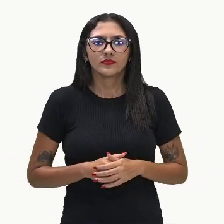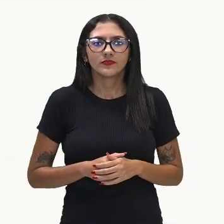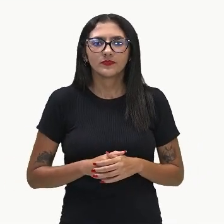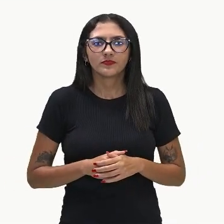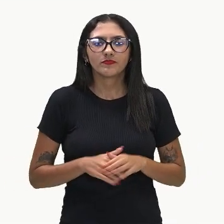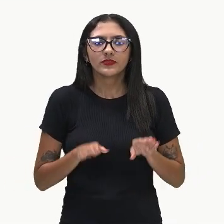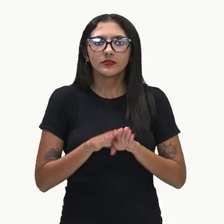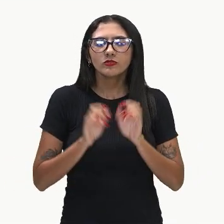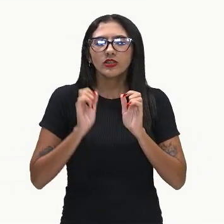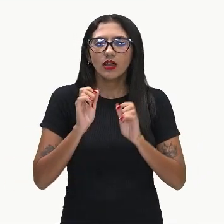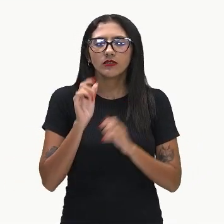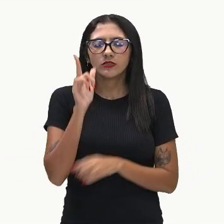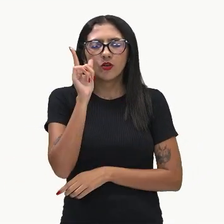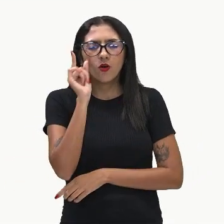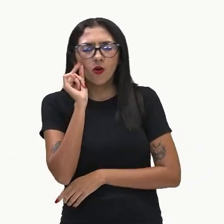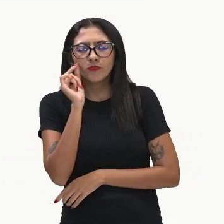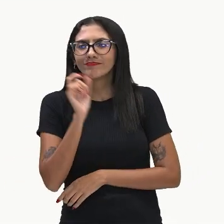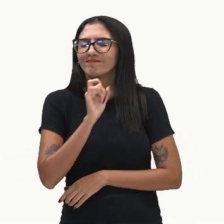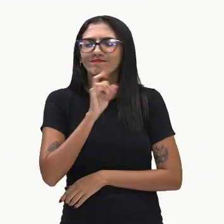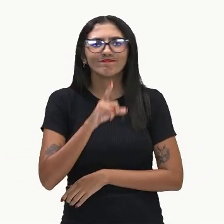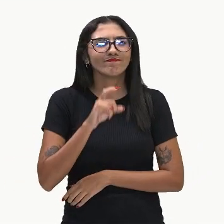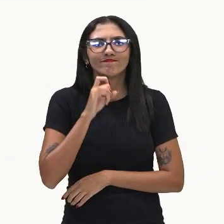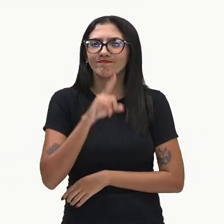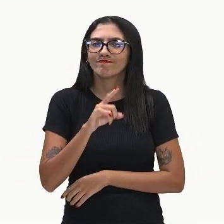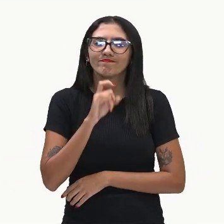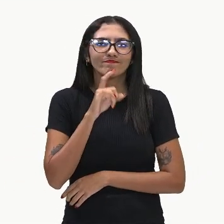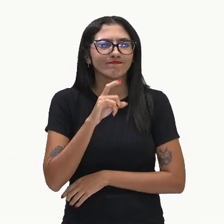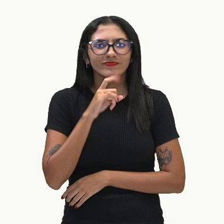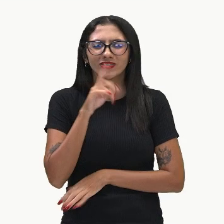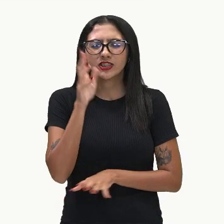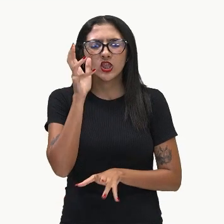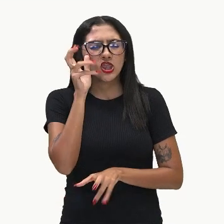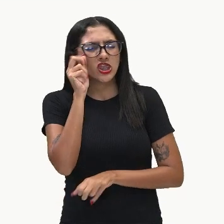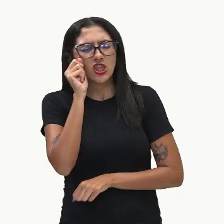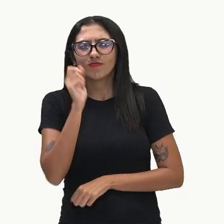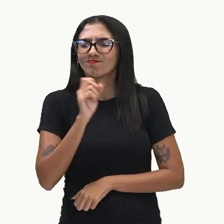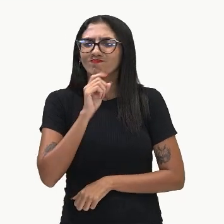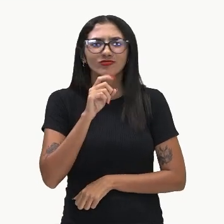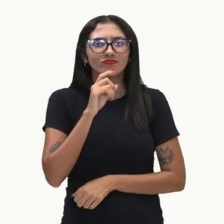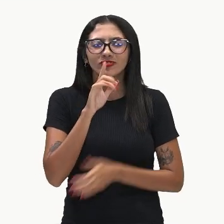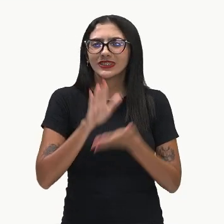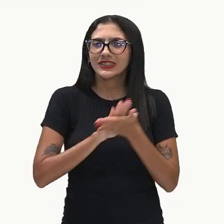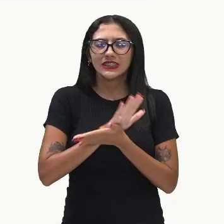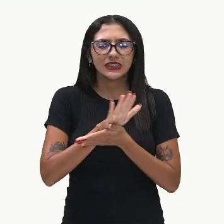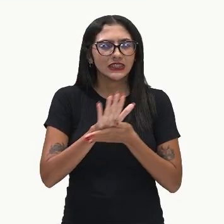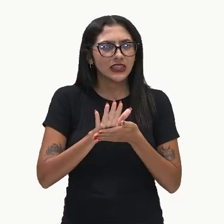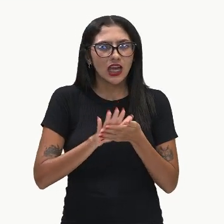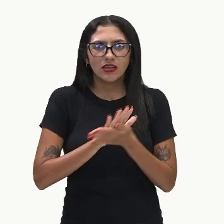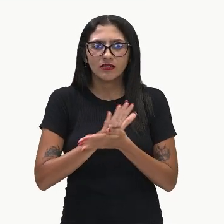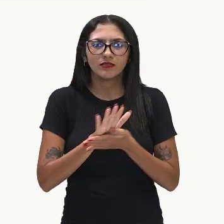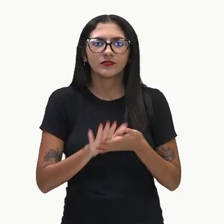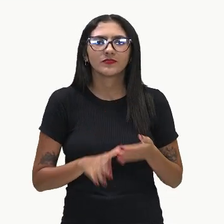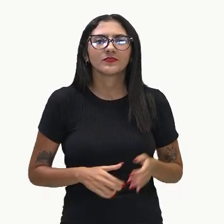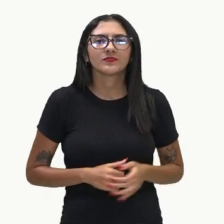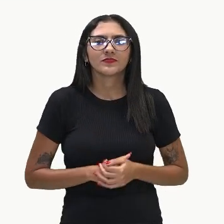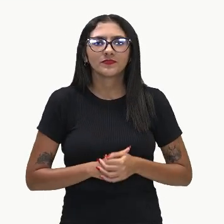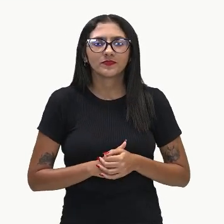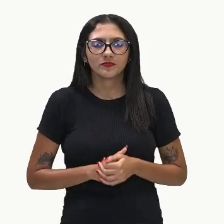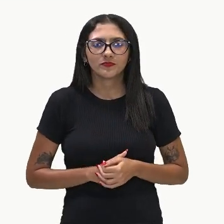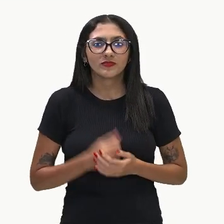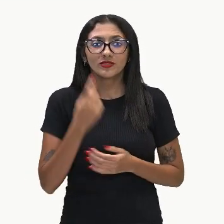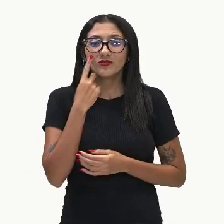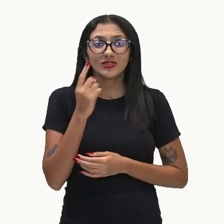Desenvolve insônia, né? Muitos aí não conseguem nem dormir direito, tá? Olha só como só